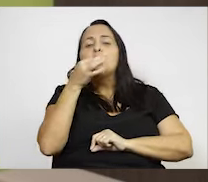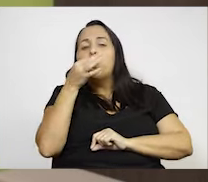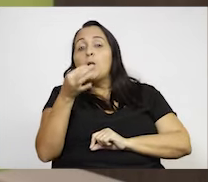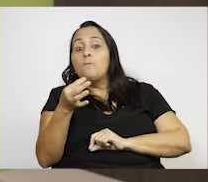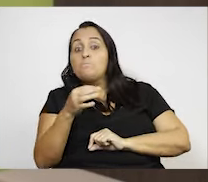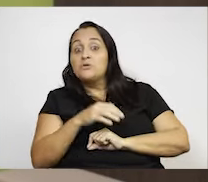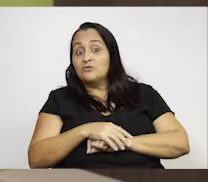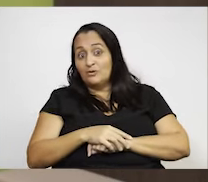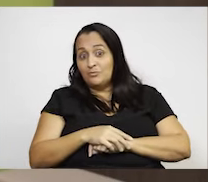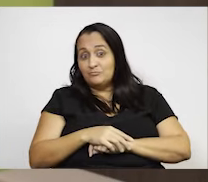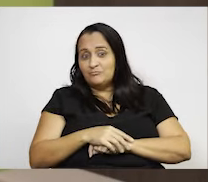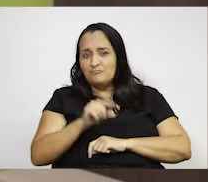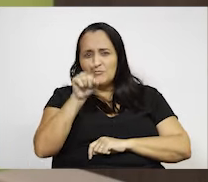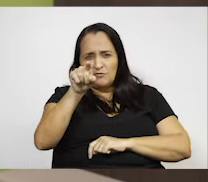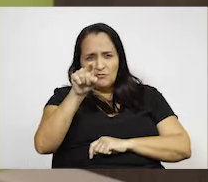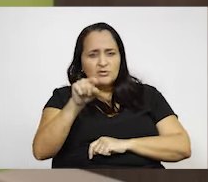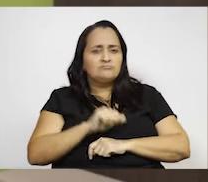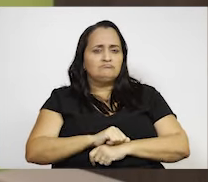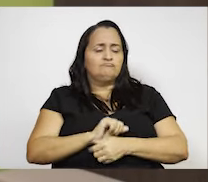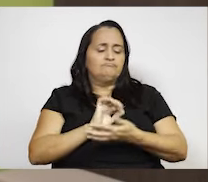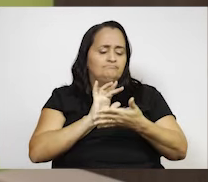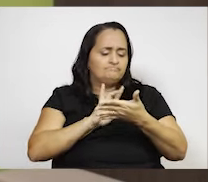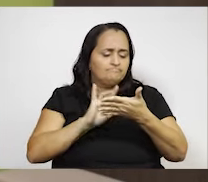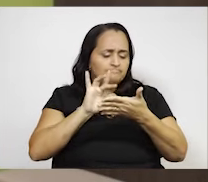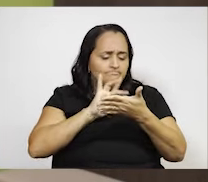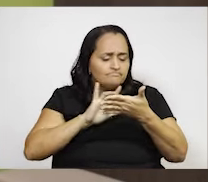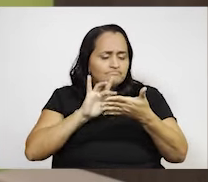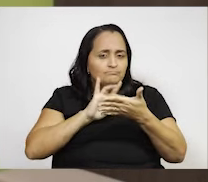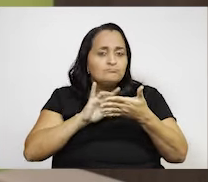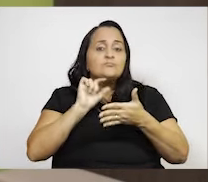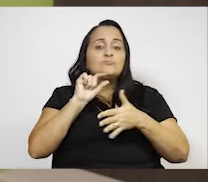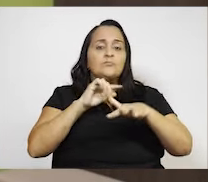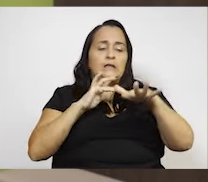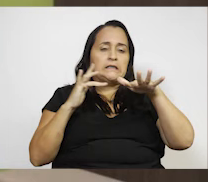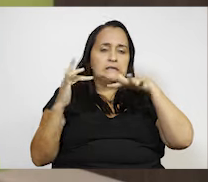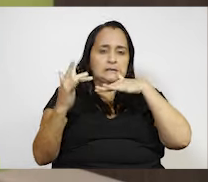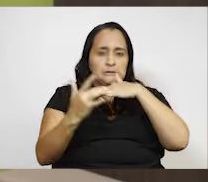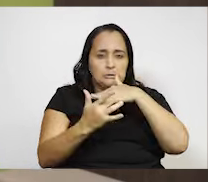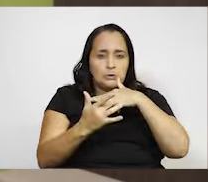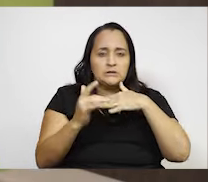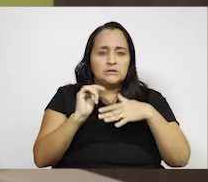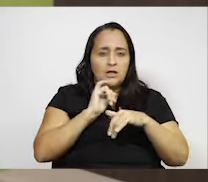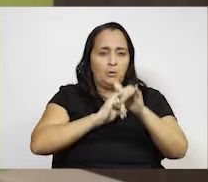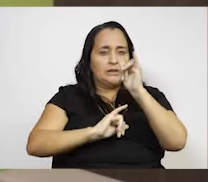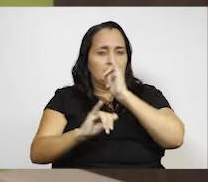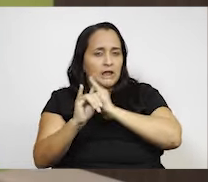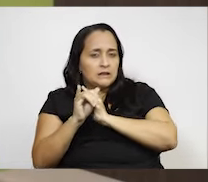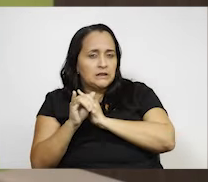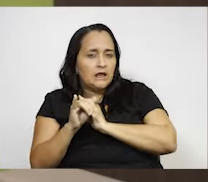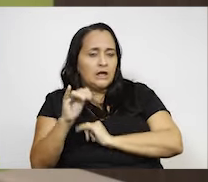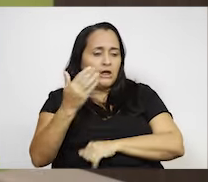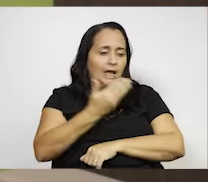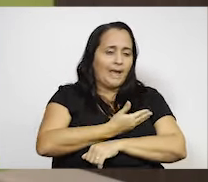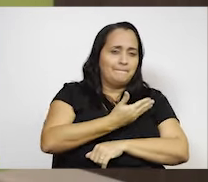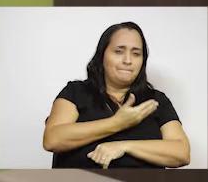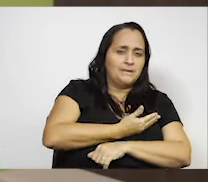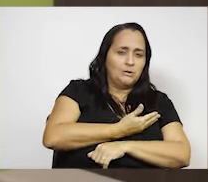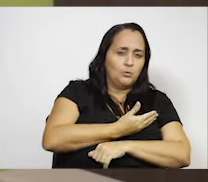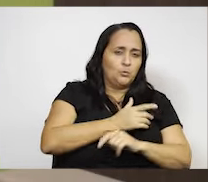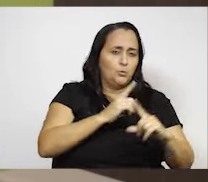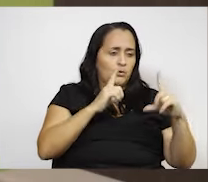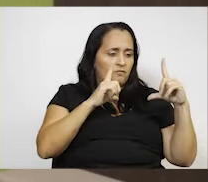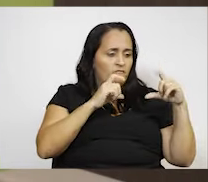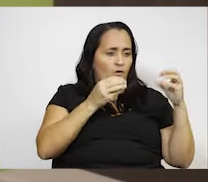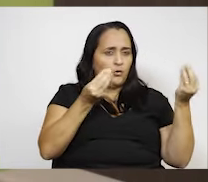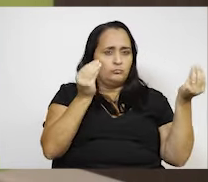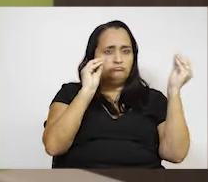quando a gente está lá acessando a internet, as redes sociais, vai lá seu amigo, sua amiga, vai posta uma